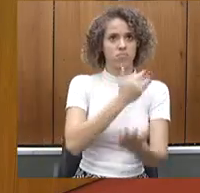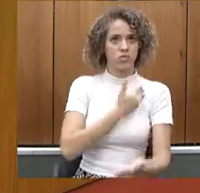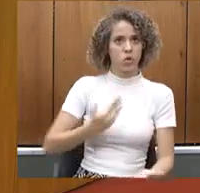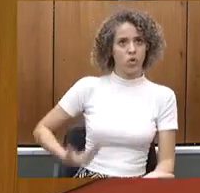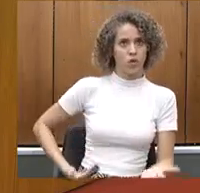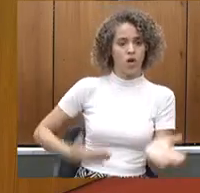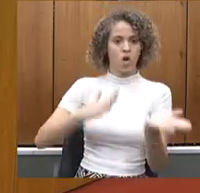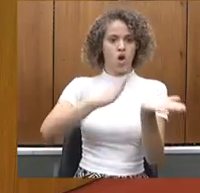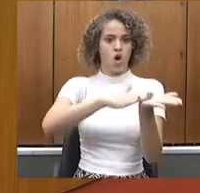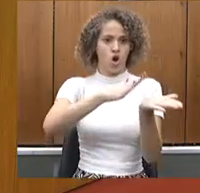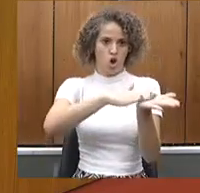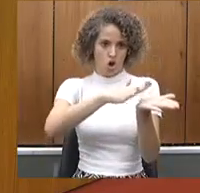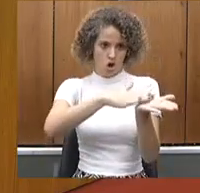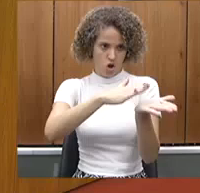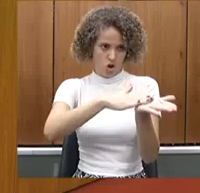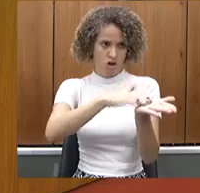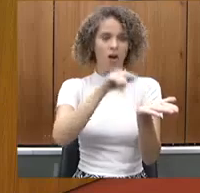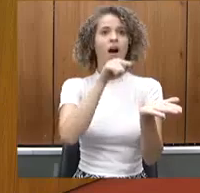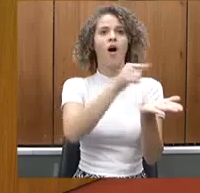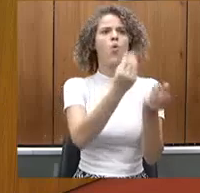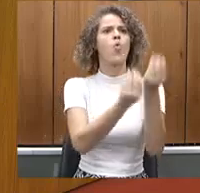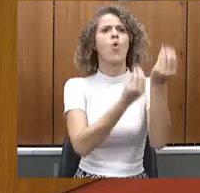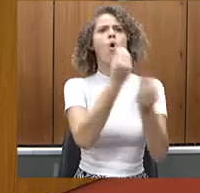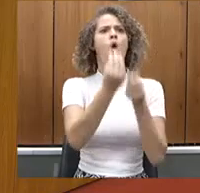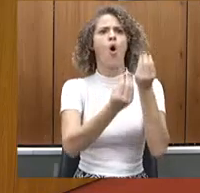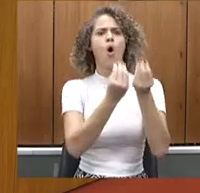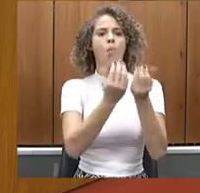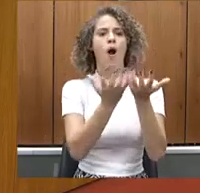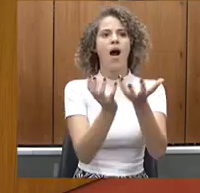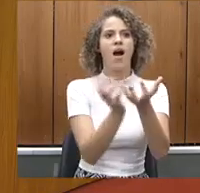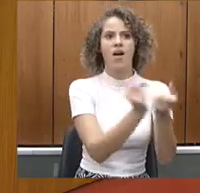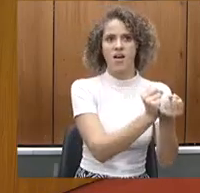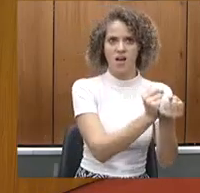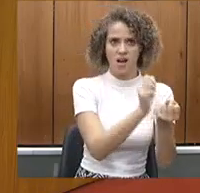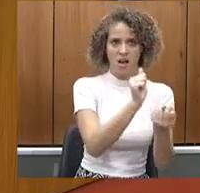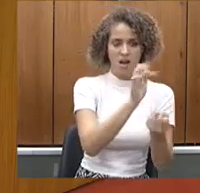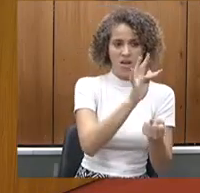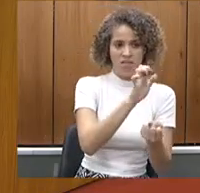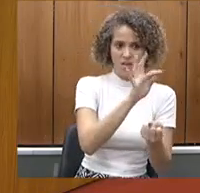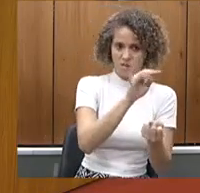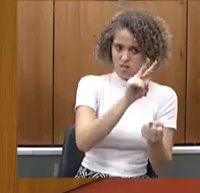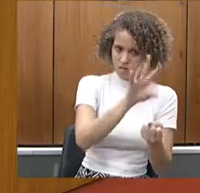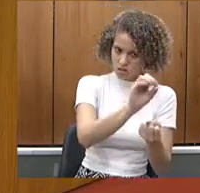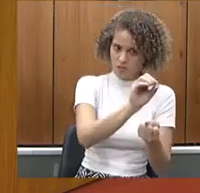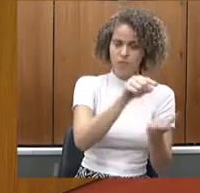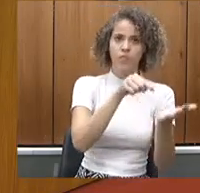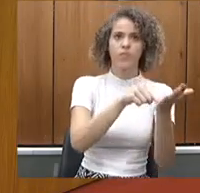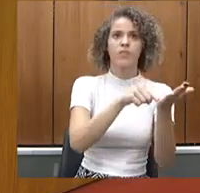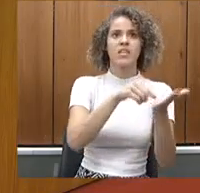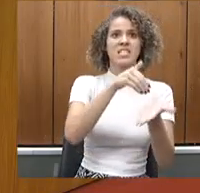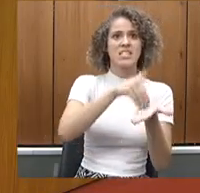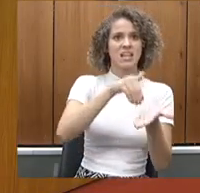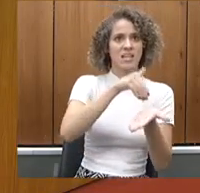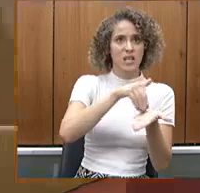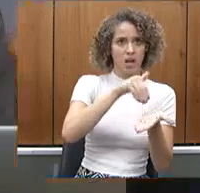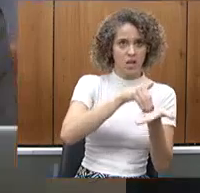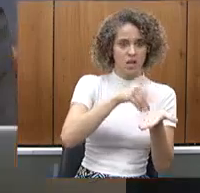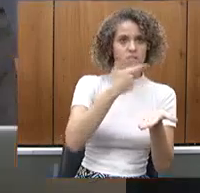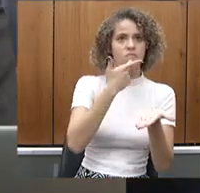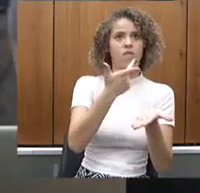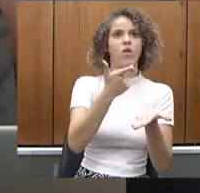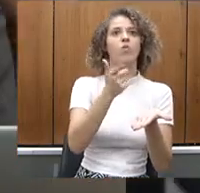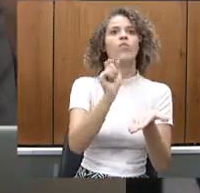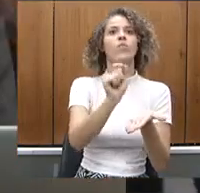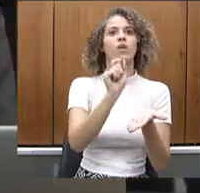cobrar da questão da recomposição dos efetivos síntese da resposta secretaria planejamento de gestão